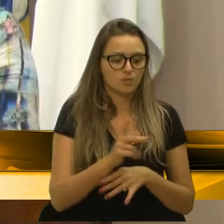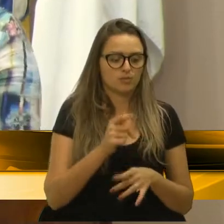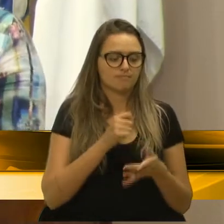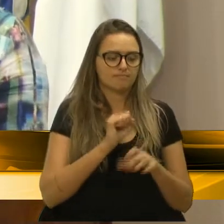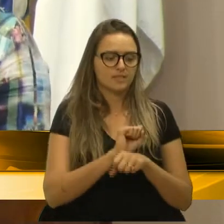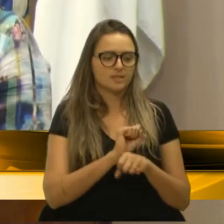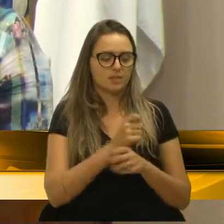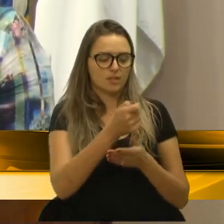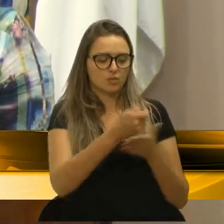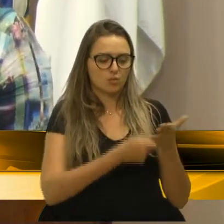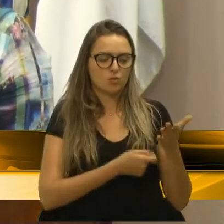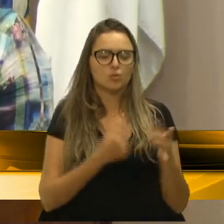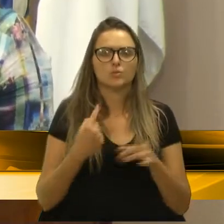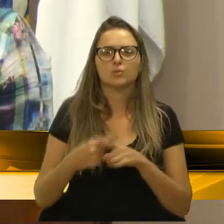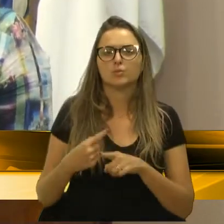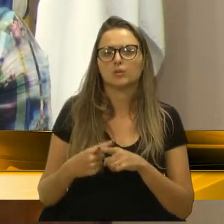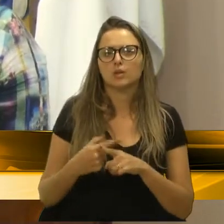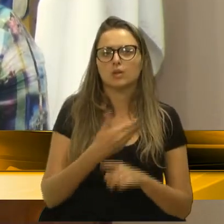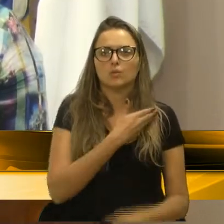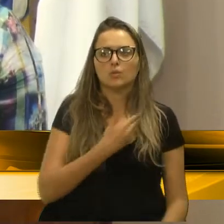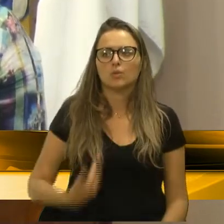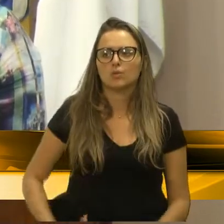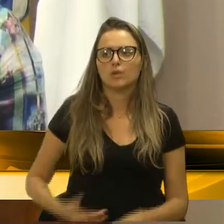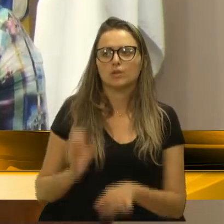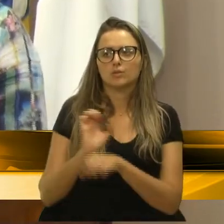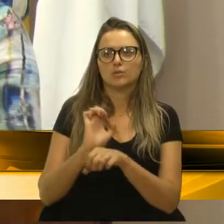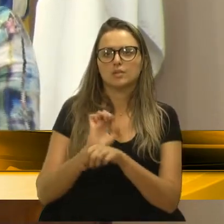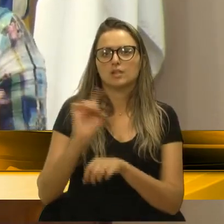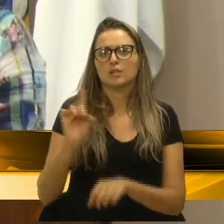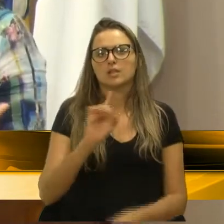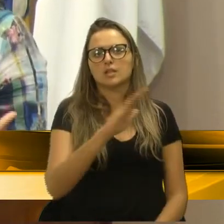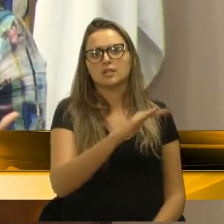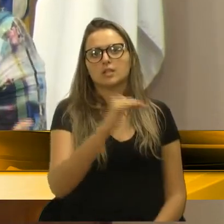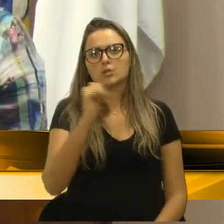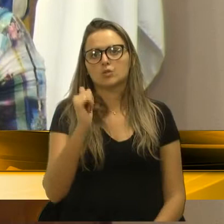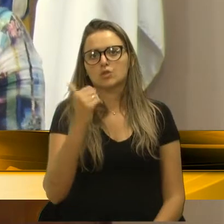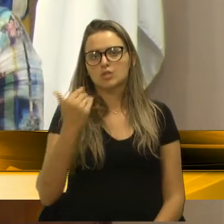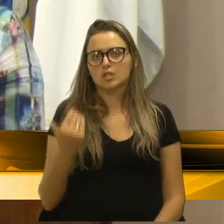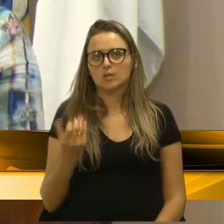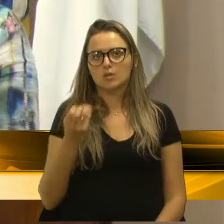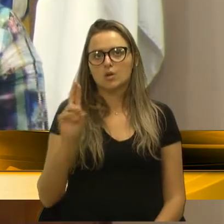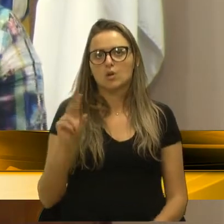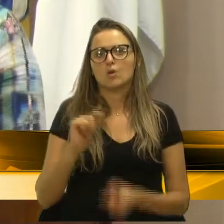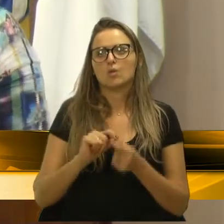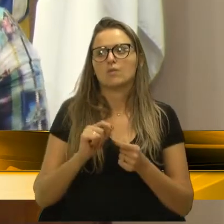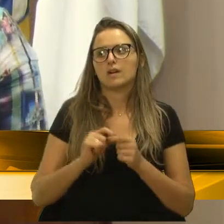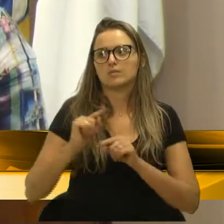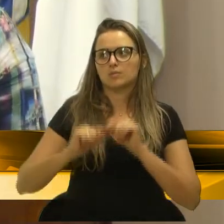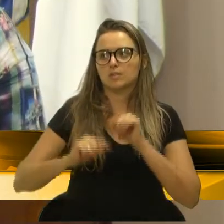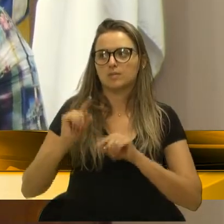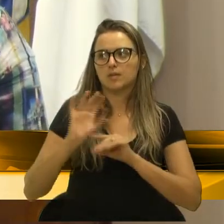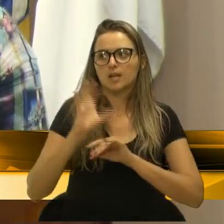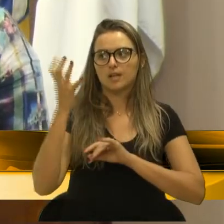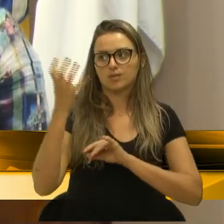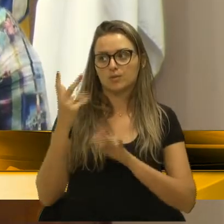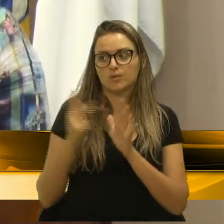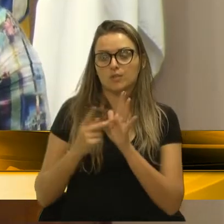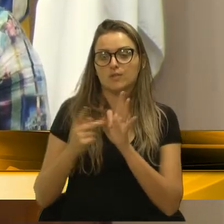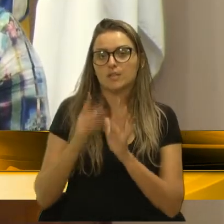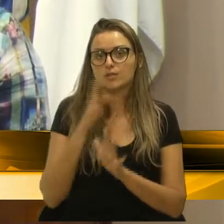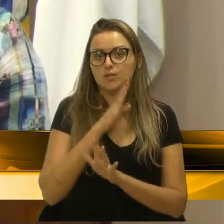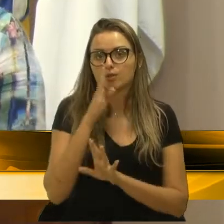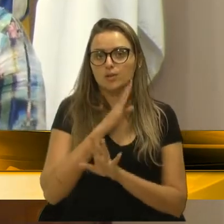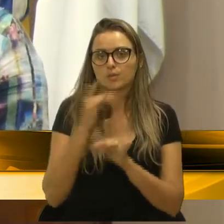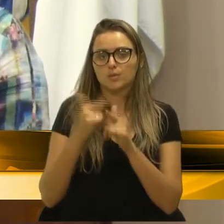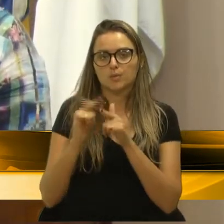que estão aguardando... Por que o governo do Estado não faz uma força-tarefa para resolver, de fato, essa situação?